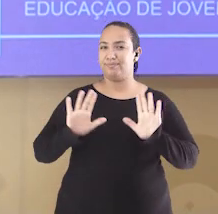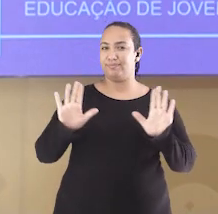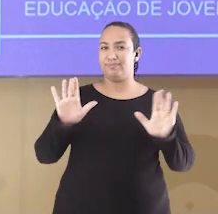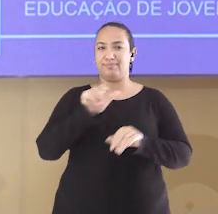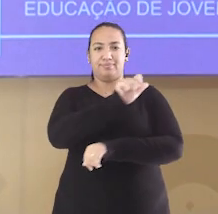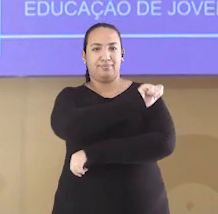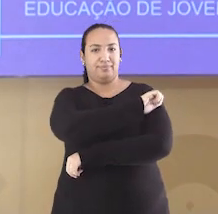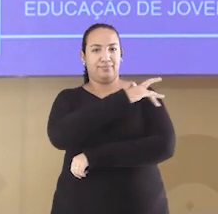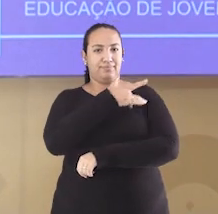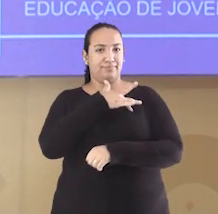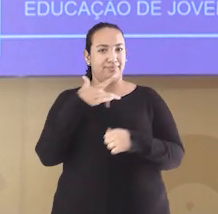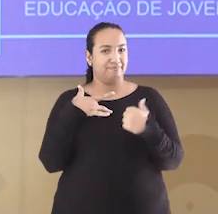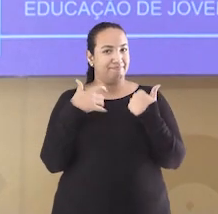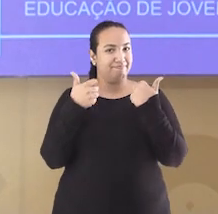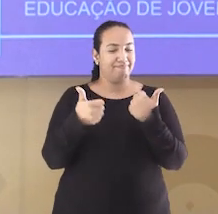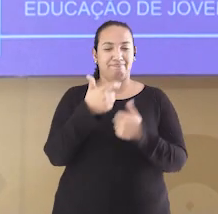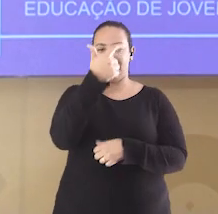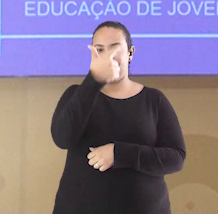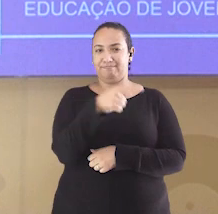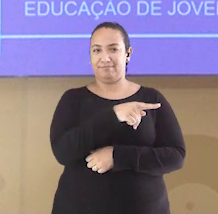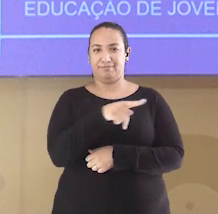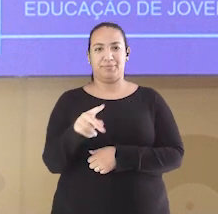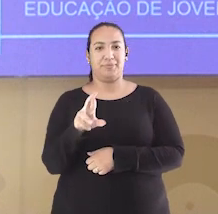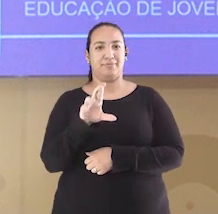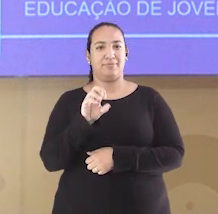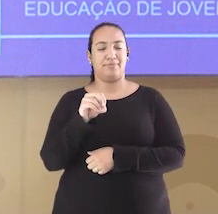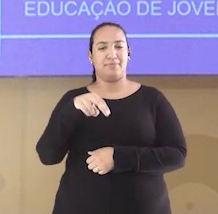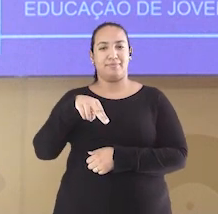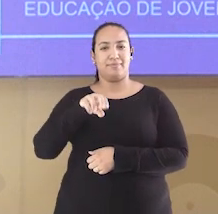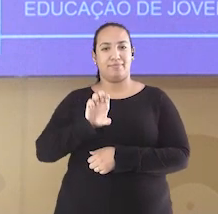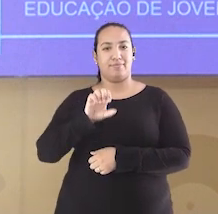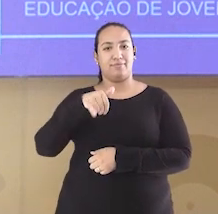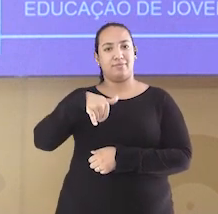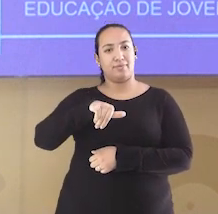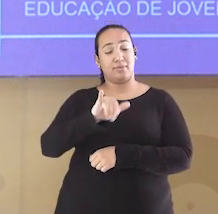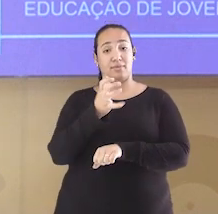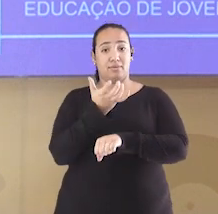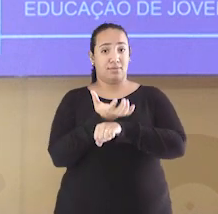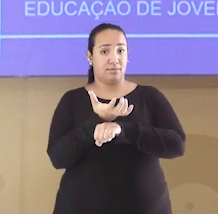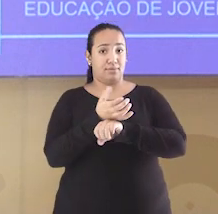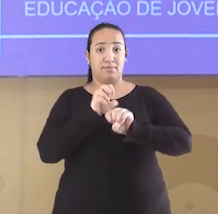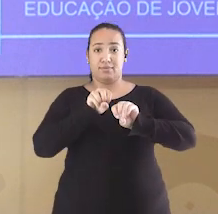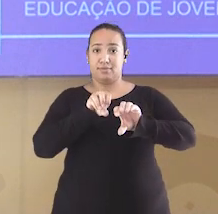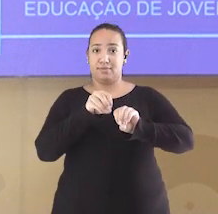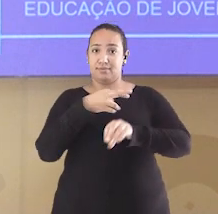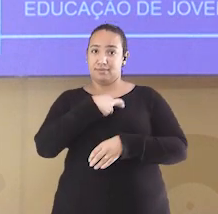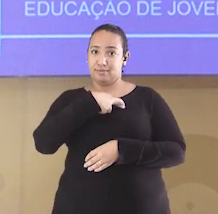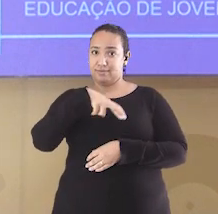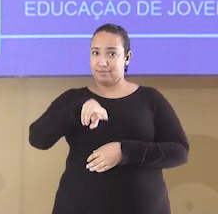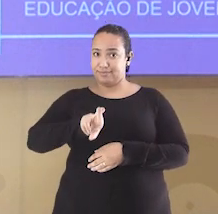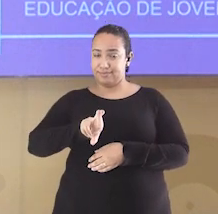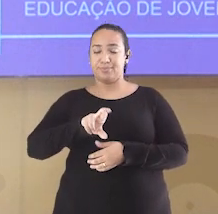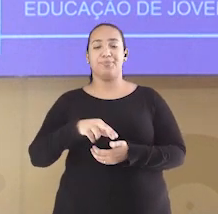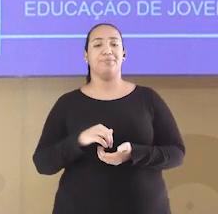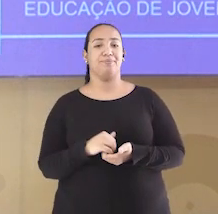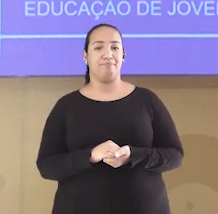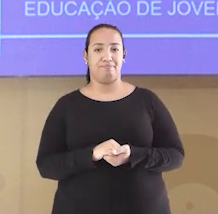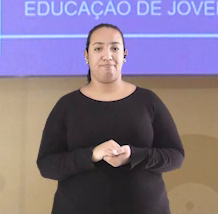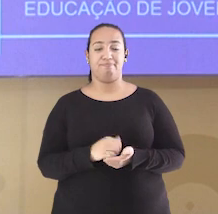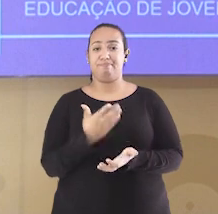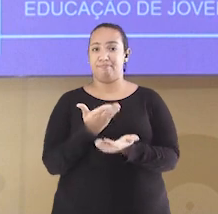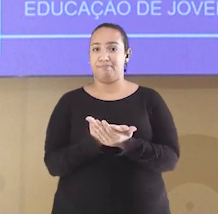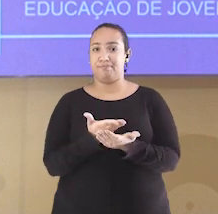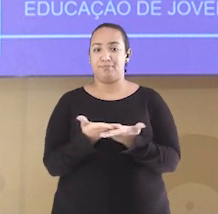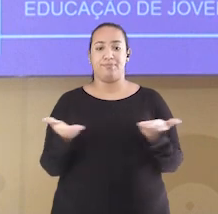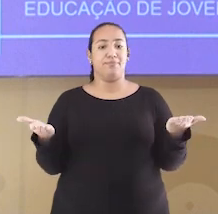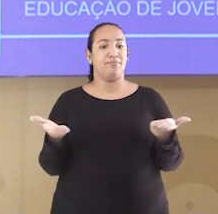Olá, estudante, tudo bem com você? Eu sou o professor Rony Kozer, da disciplina de Ensino Religioso, e nesta